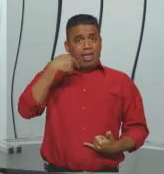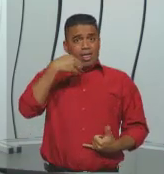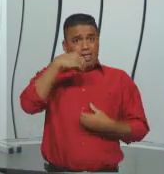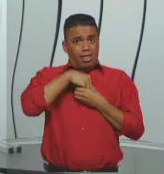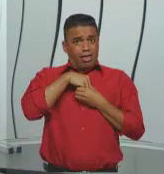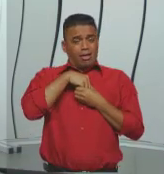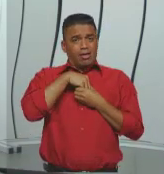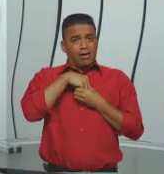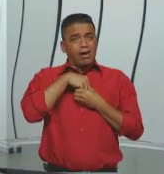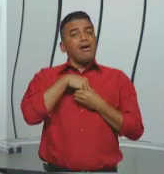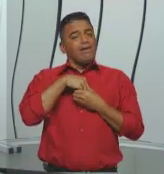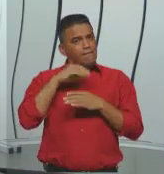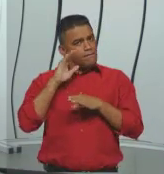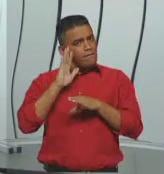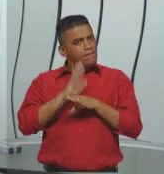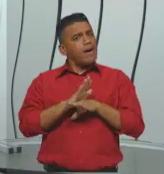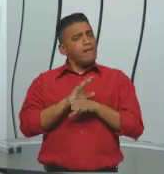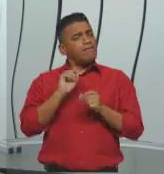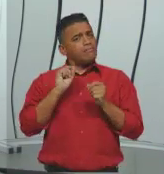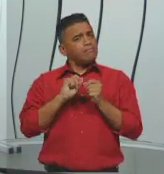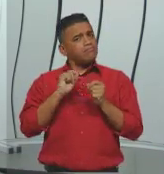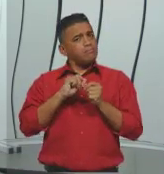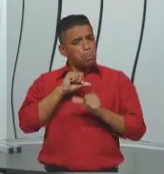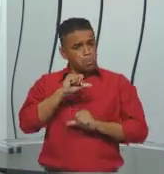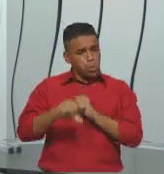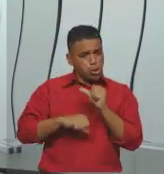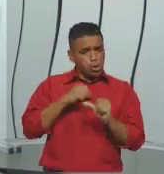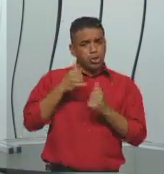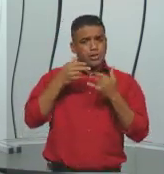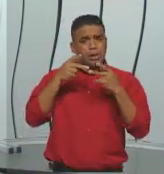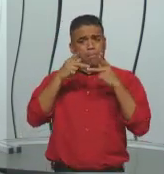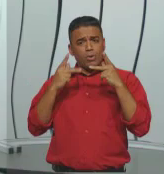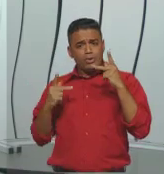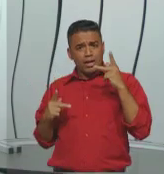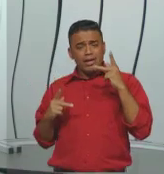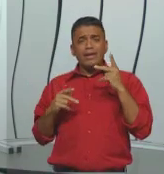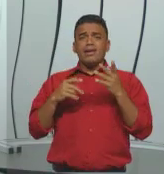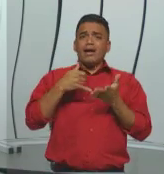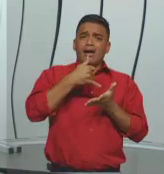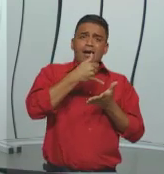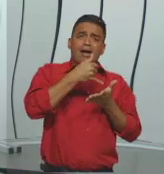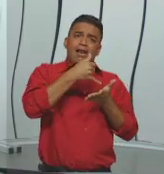eles vão agir transformando proteínas ou lipídios em glicose.